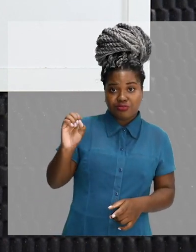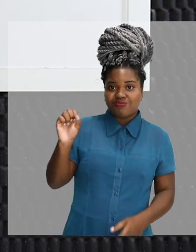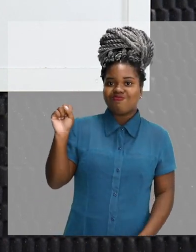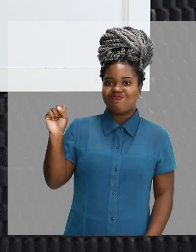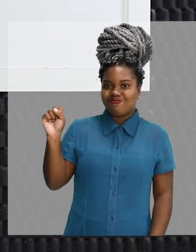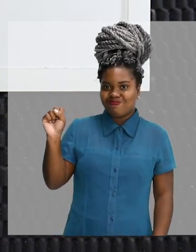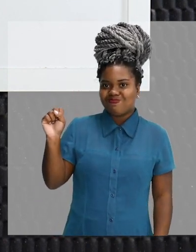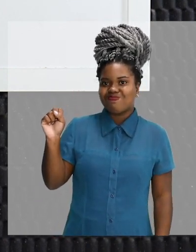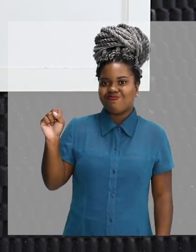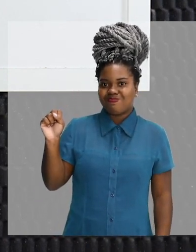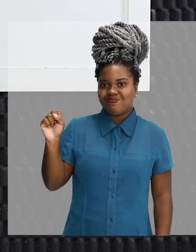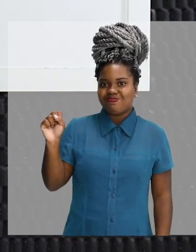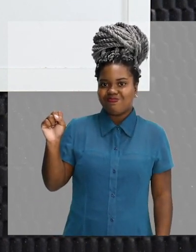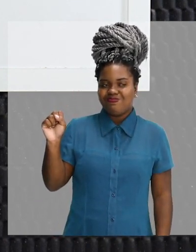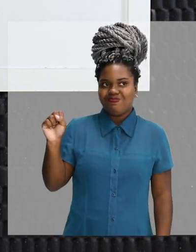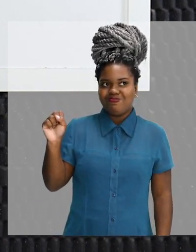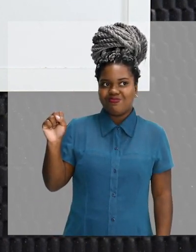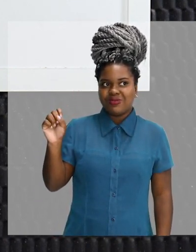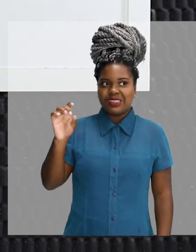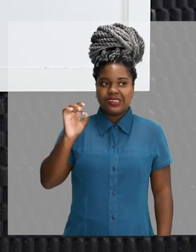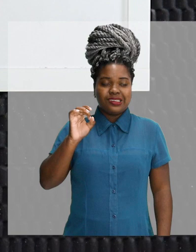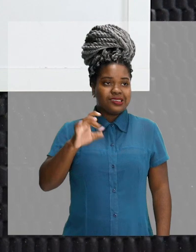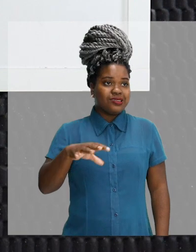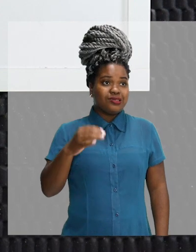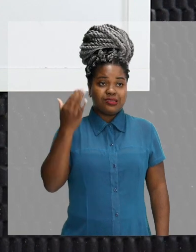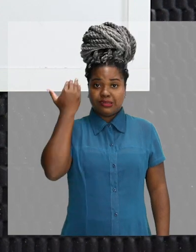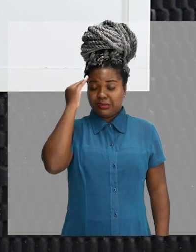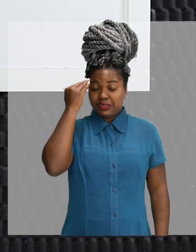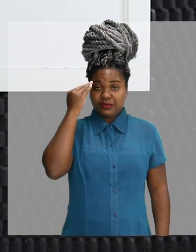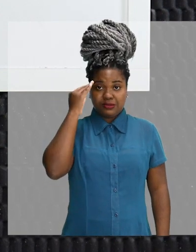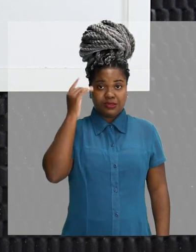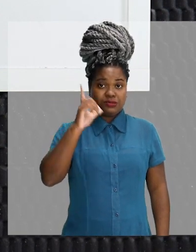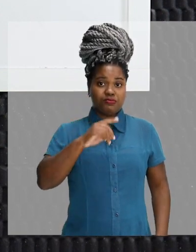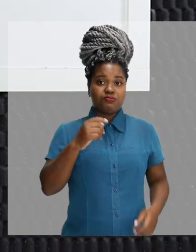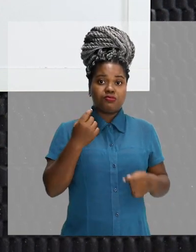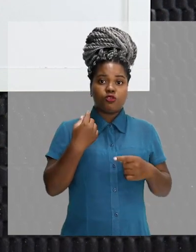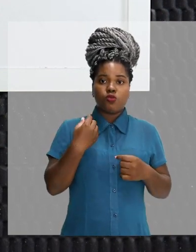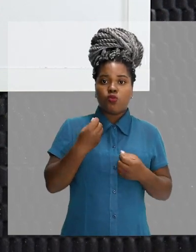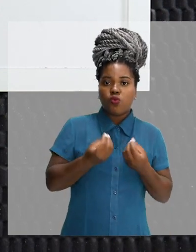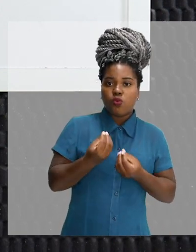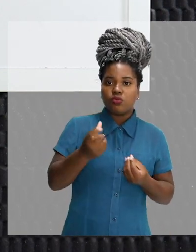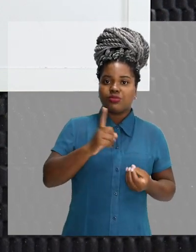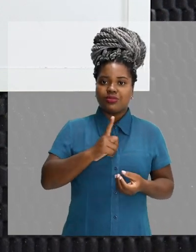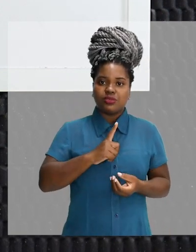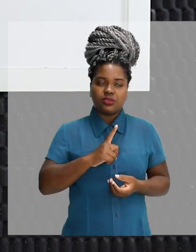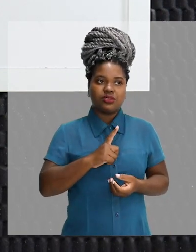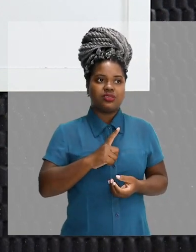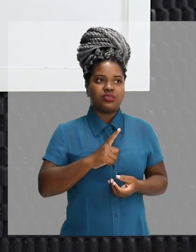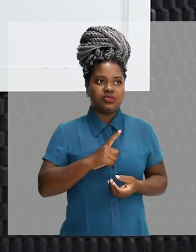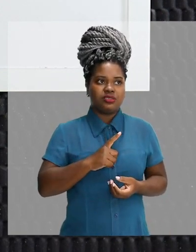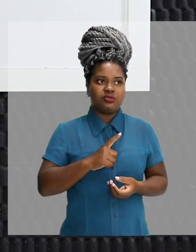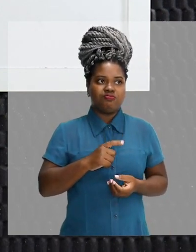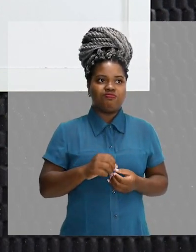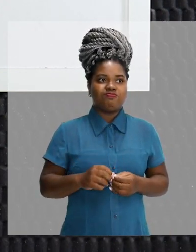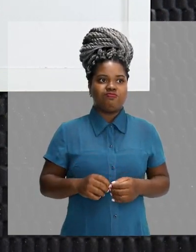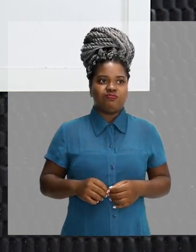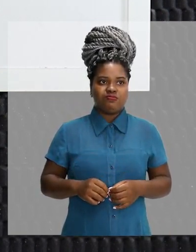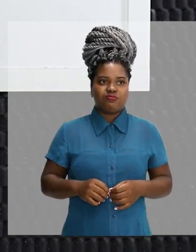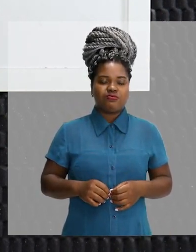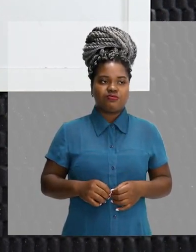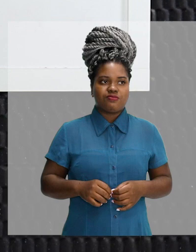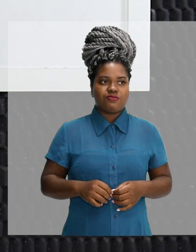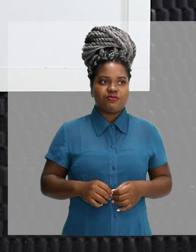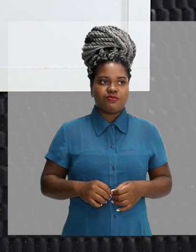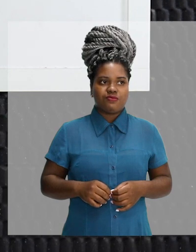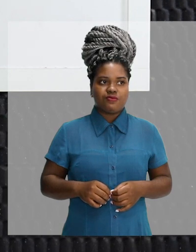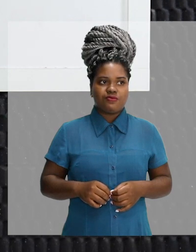a 10. Eu só sei qual é a velocidade inicial, que é 5. Não sei qual é a velocidade final. Ok? Então vamos